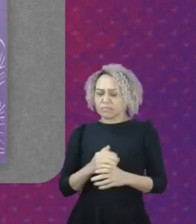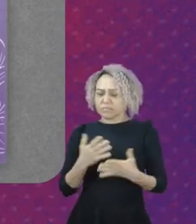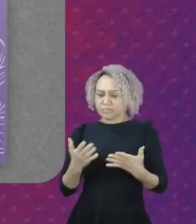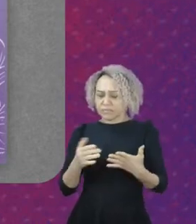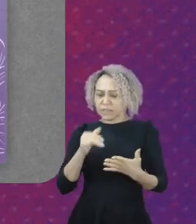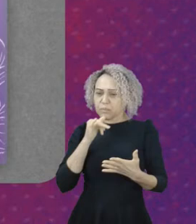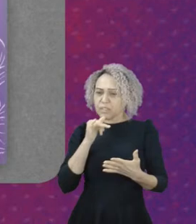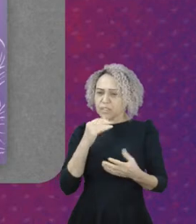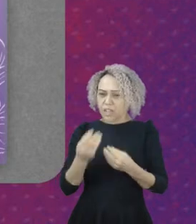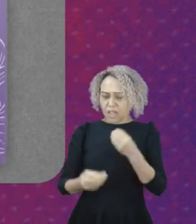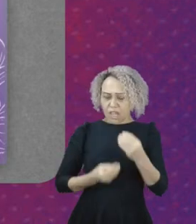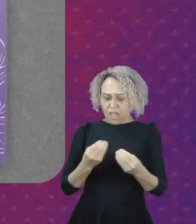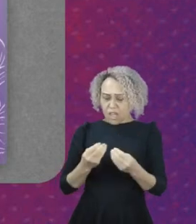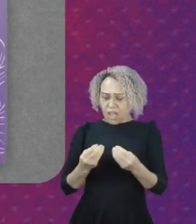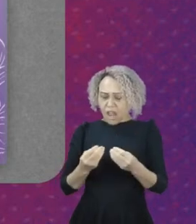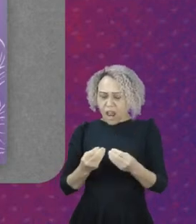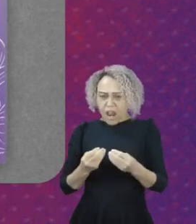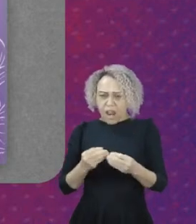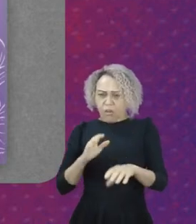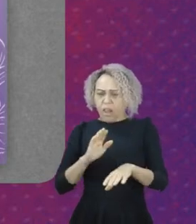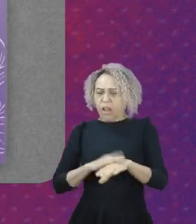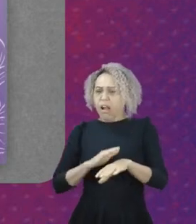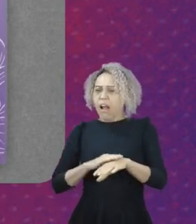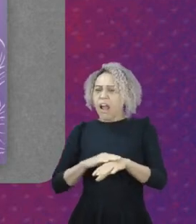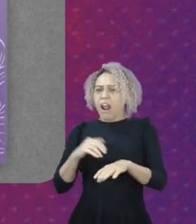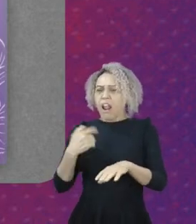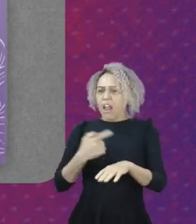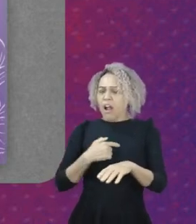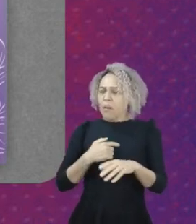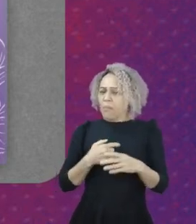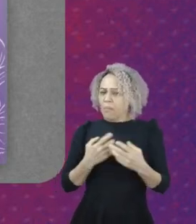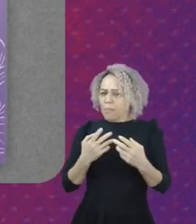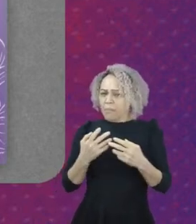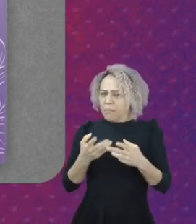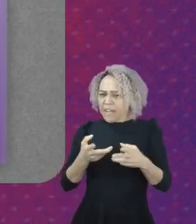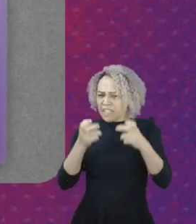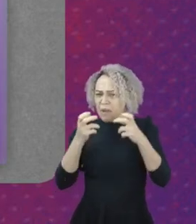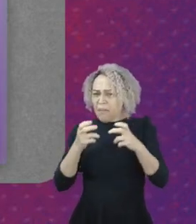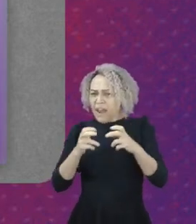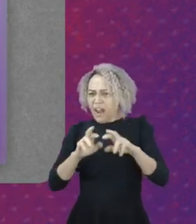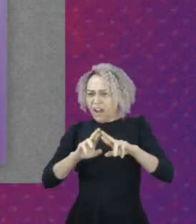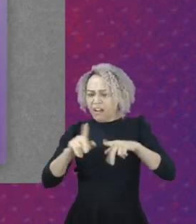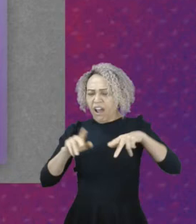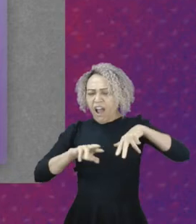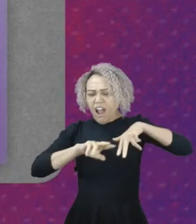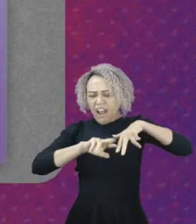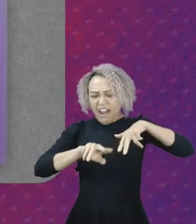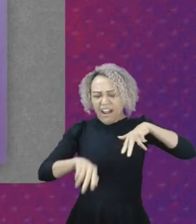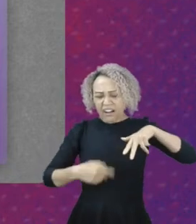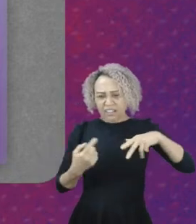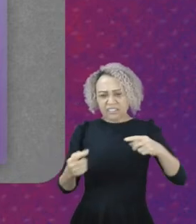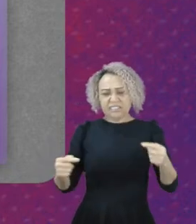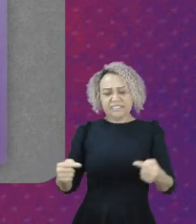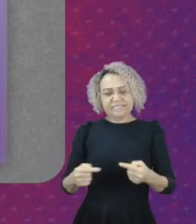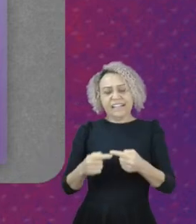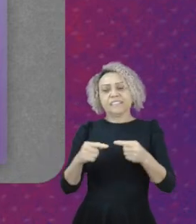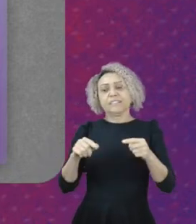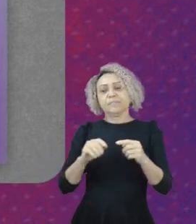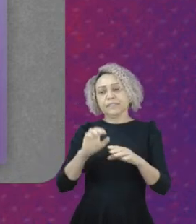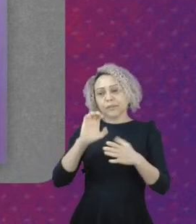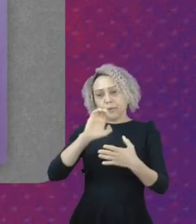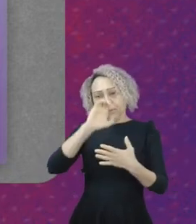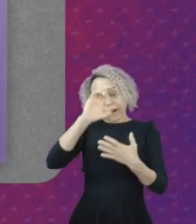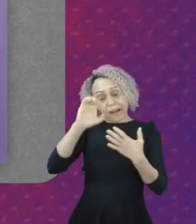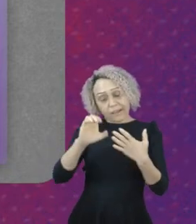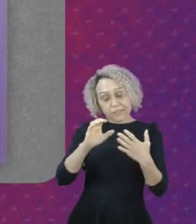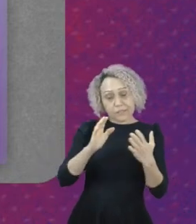mais, porque não é somente pela diferenciação de gênero. Tem a ver com classe e tem a ver com raça também. E o que é ser mulher na